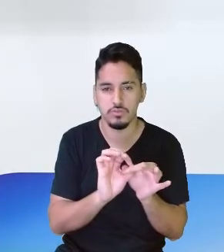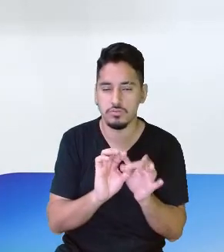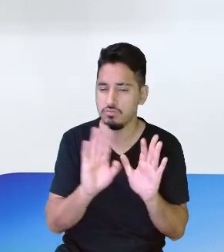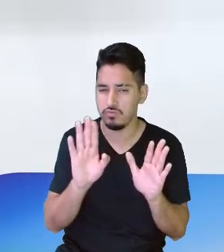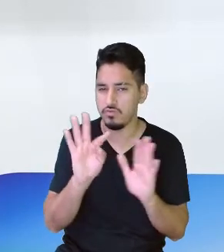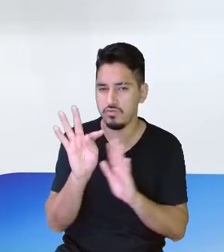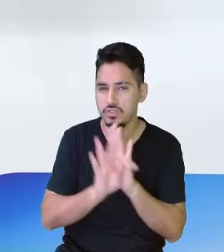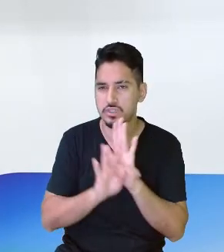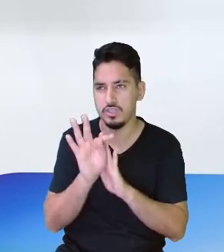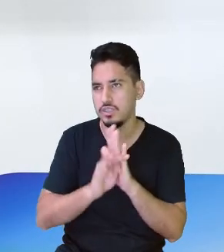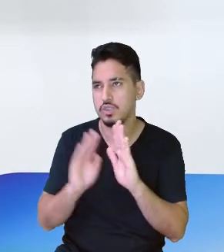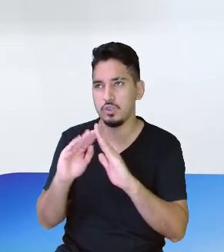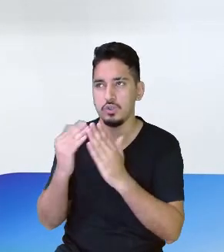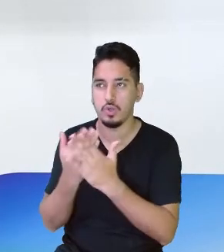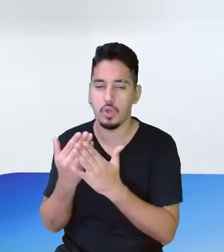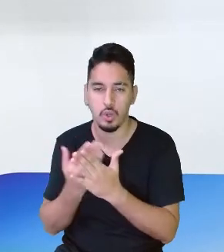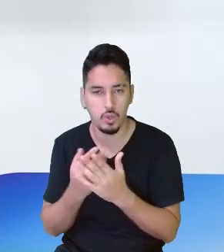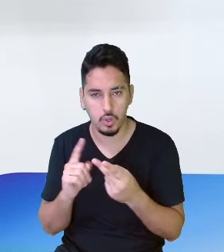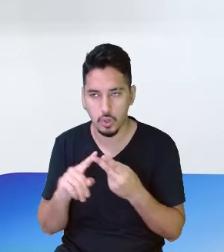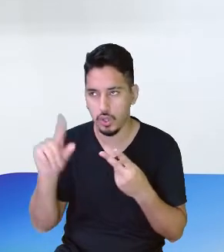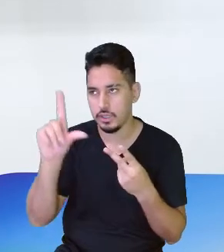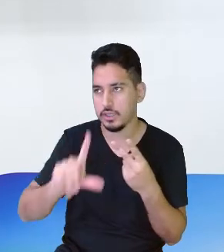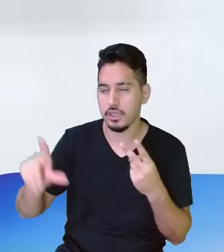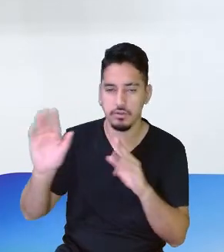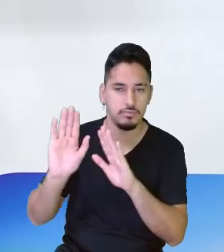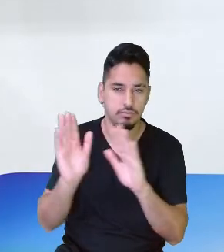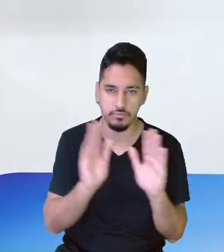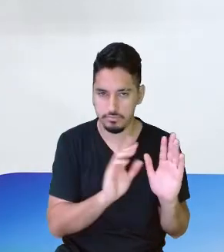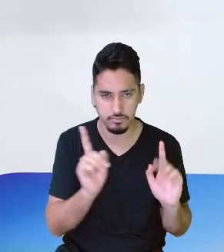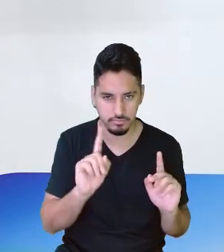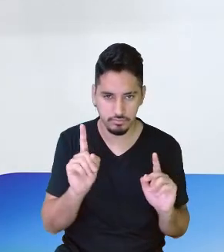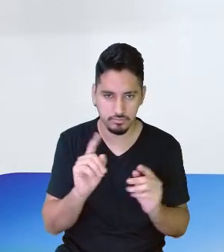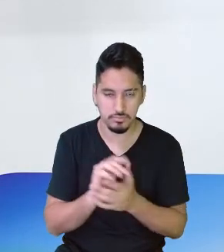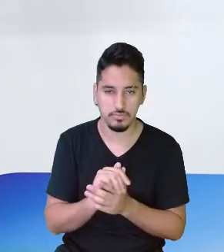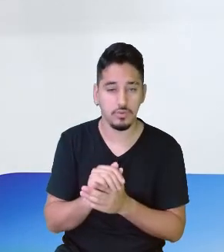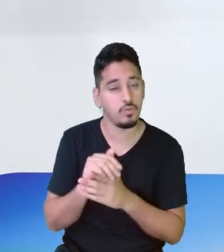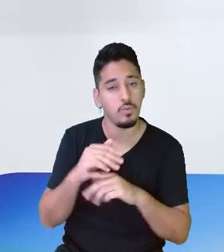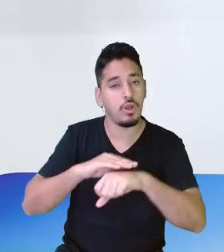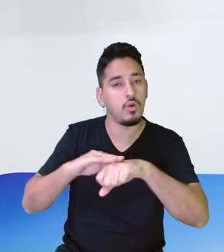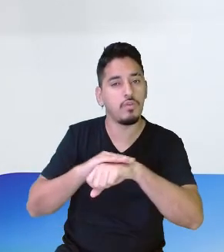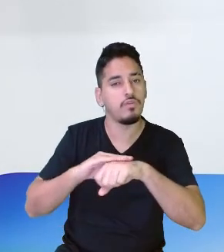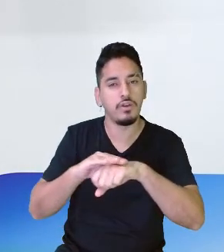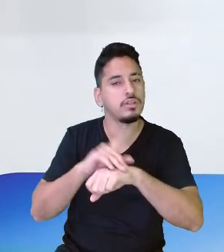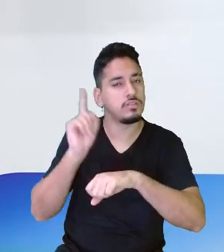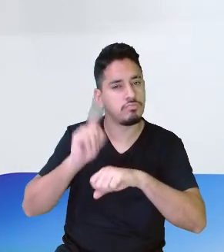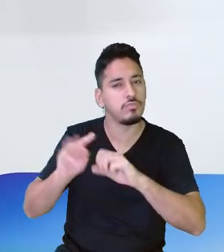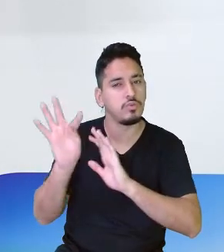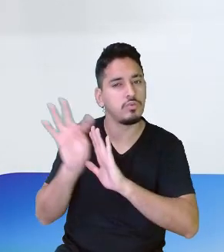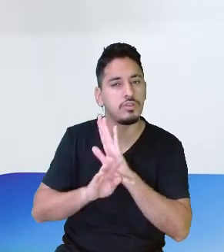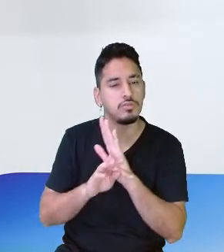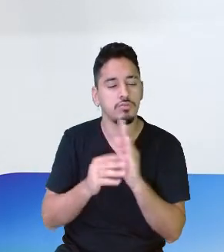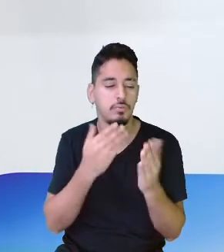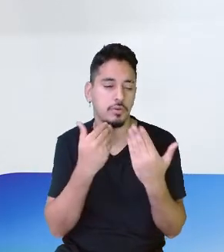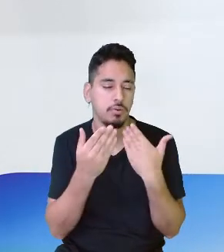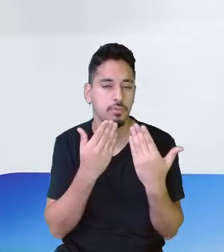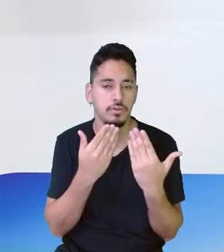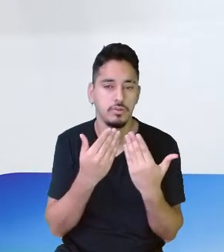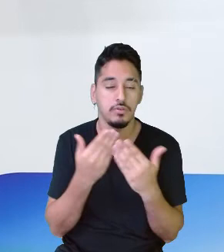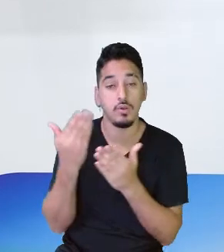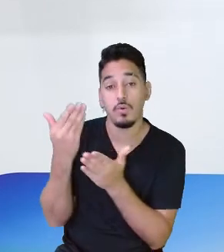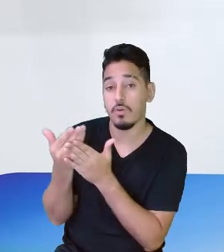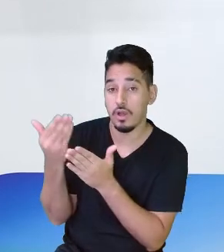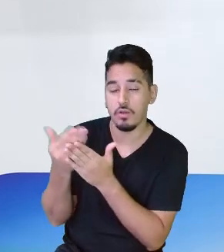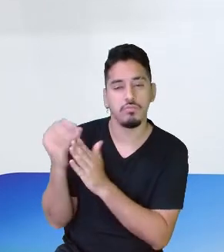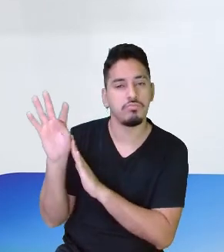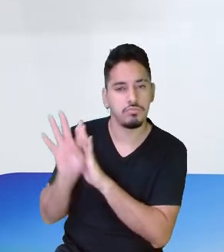de texto de escola, texto literário, não. Eu estou dizendo assim, uma conversa é um texto. Uma aula é